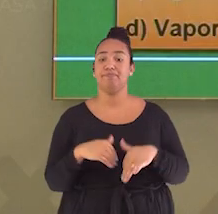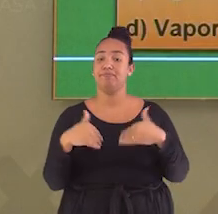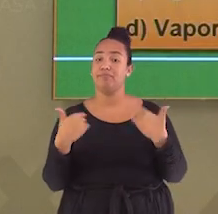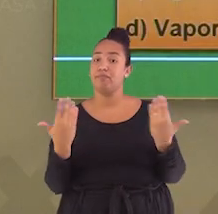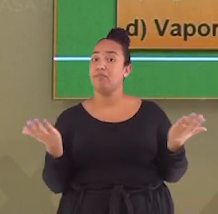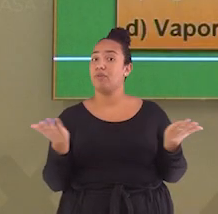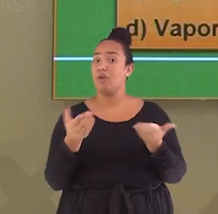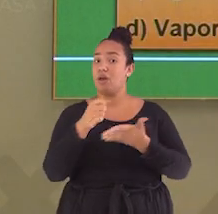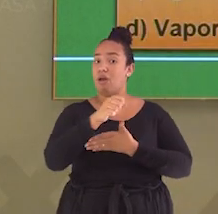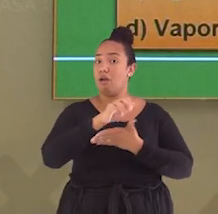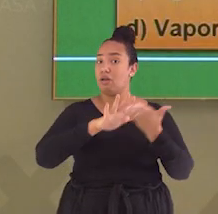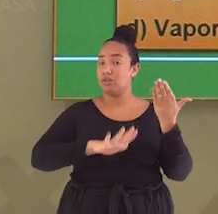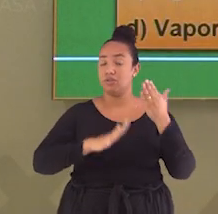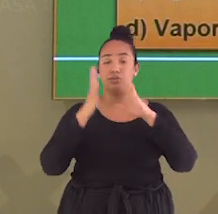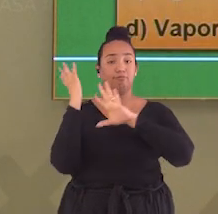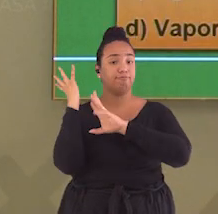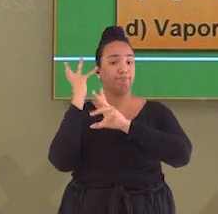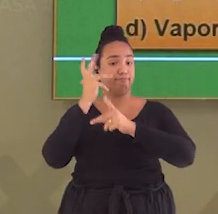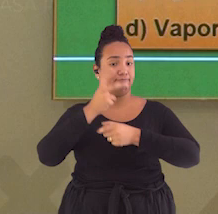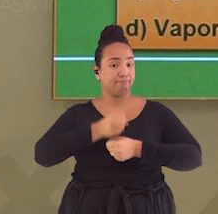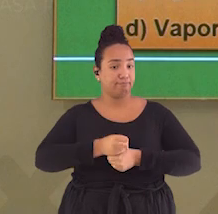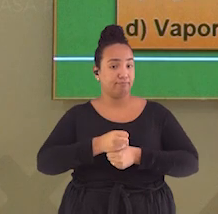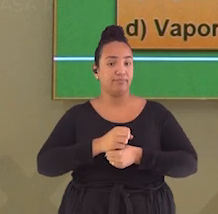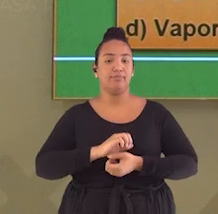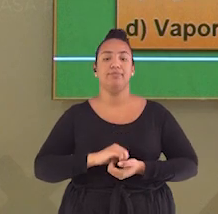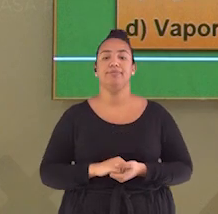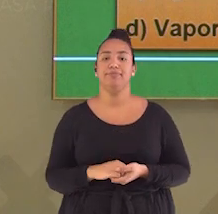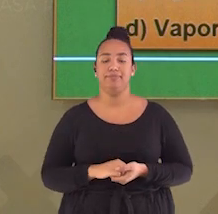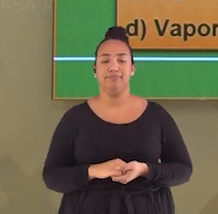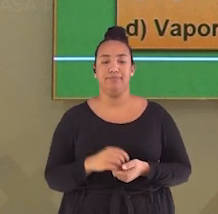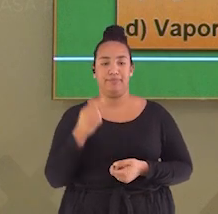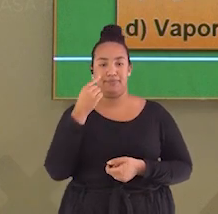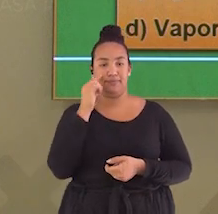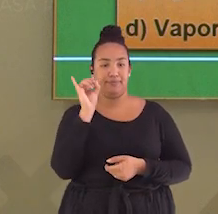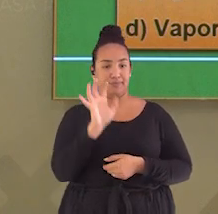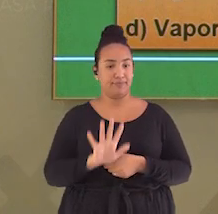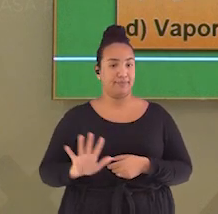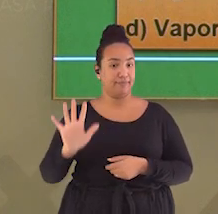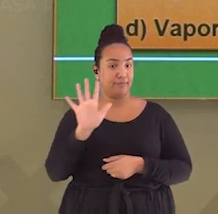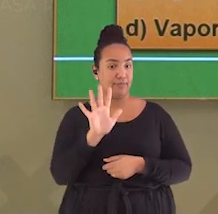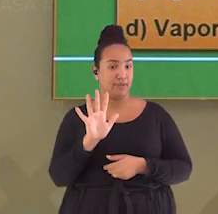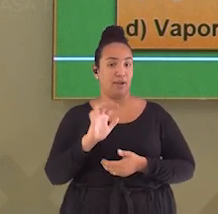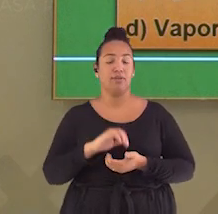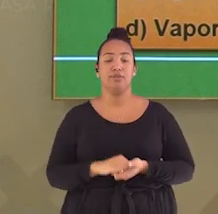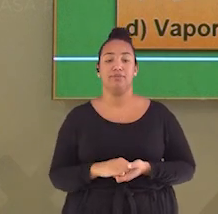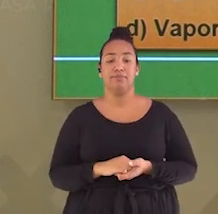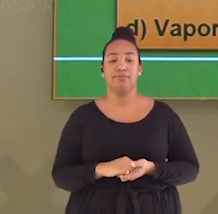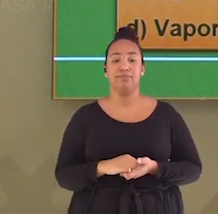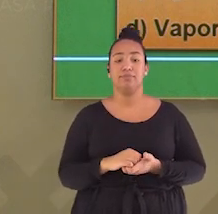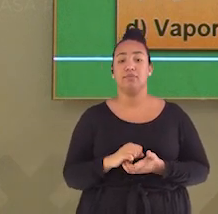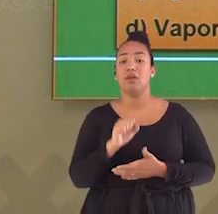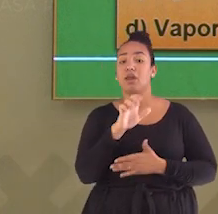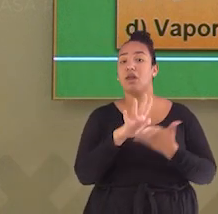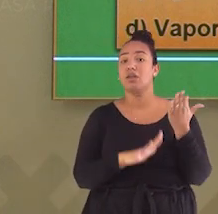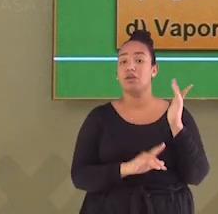vamos fazer a nossa atividade de revisão, que é essa daqui. E a atividade